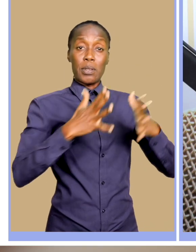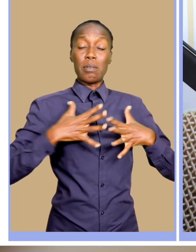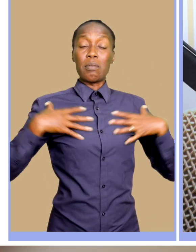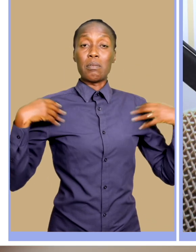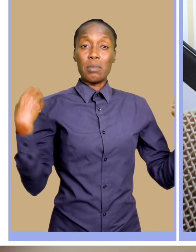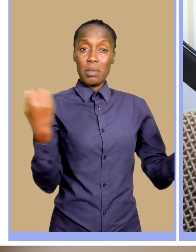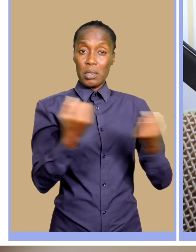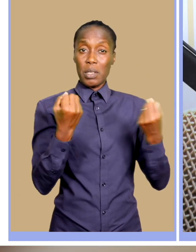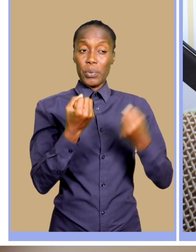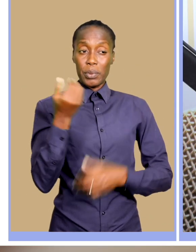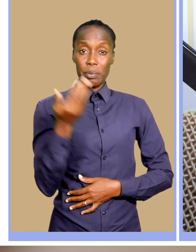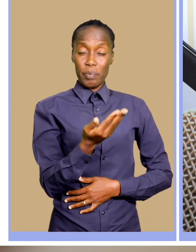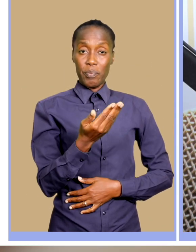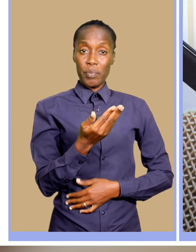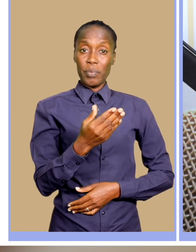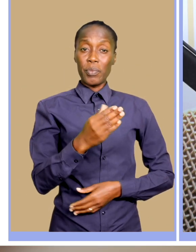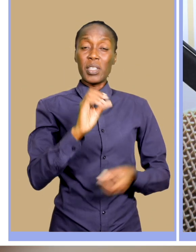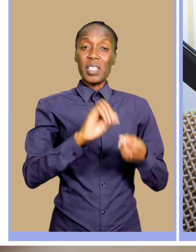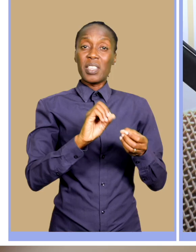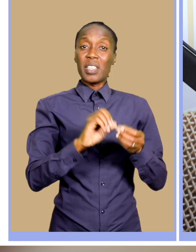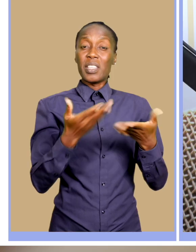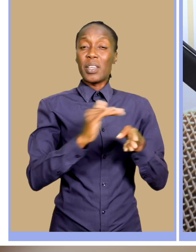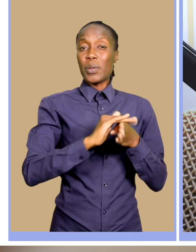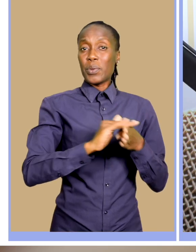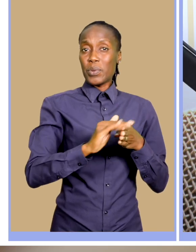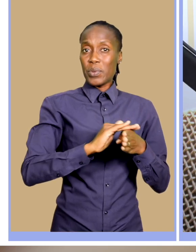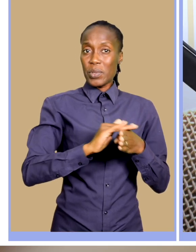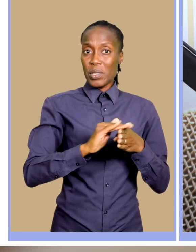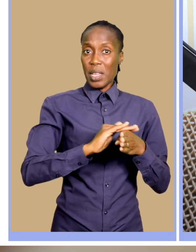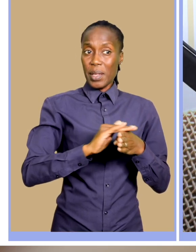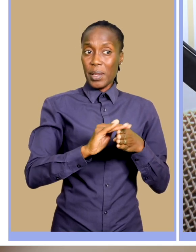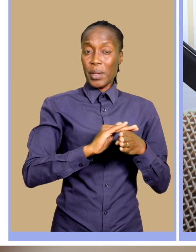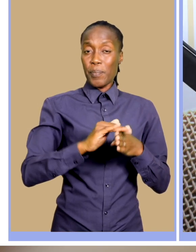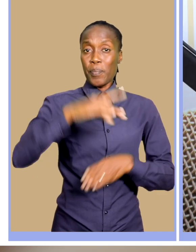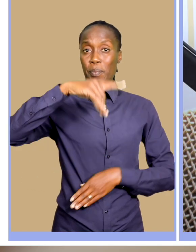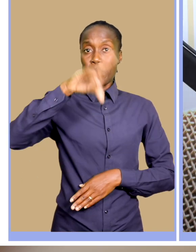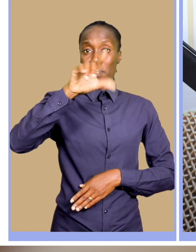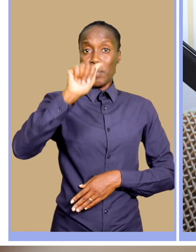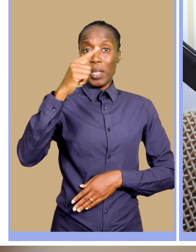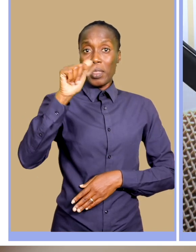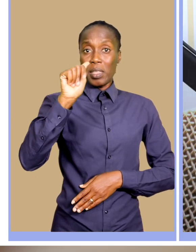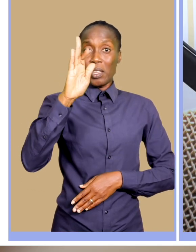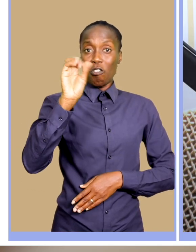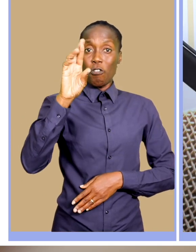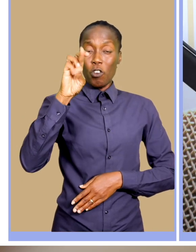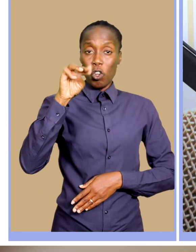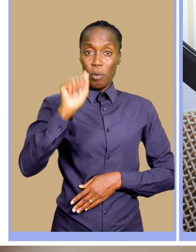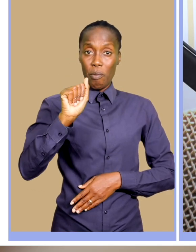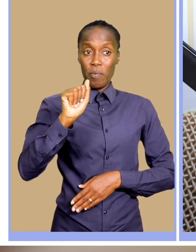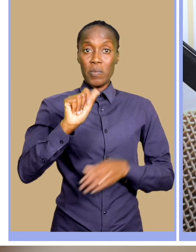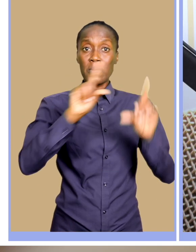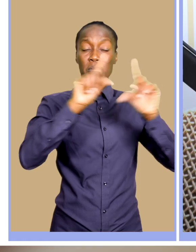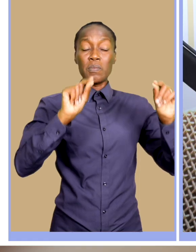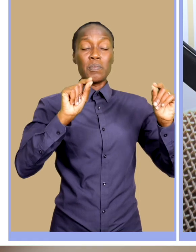específica para olhar para os grupos vulneráveis, que é a plataforma do Observatório Nacional de Saúde.